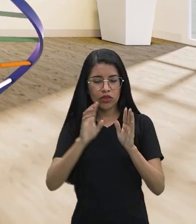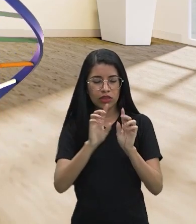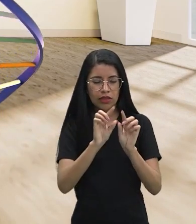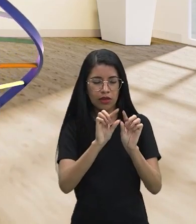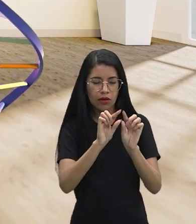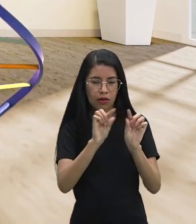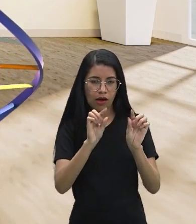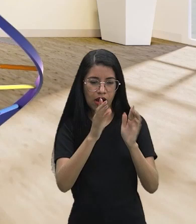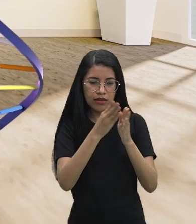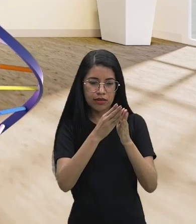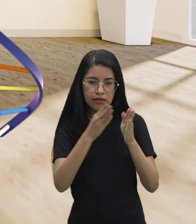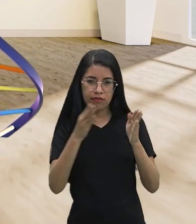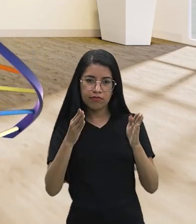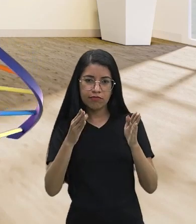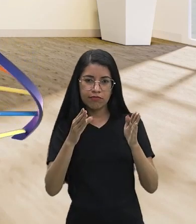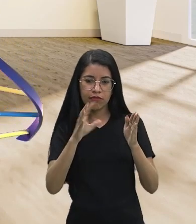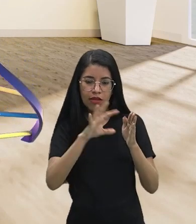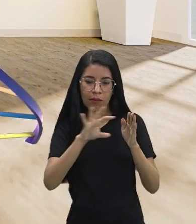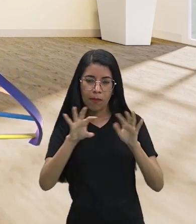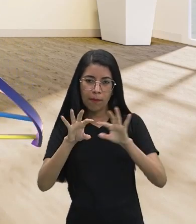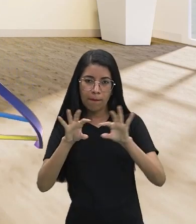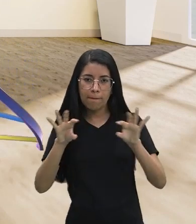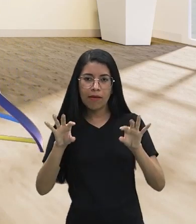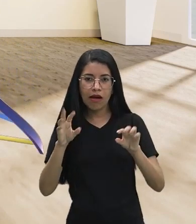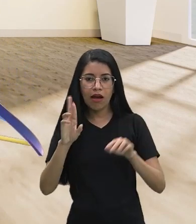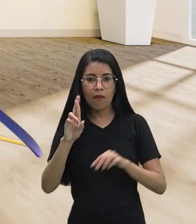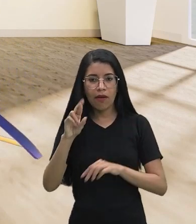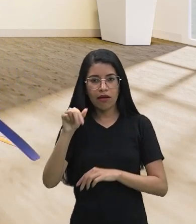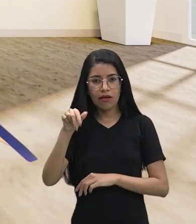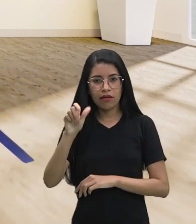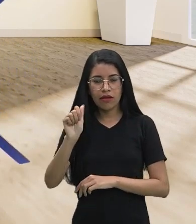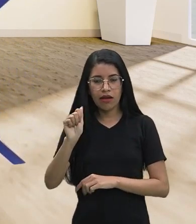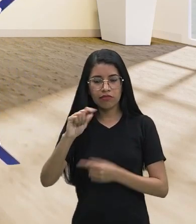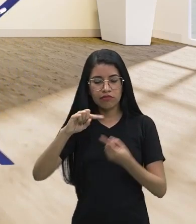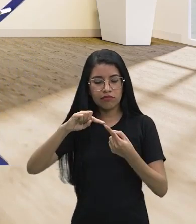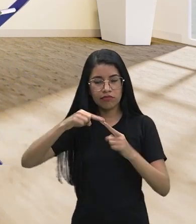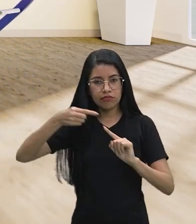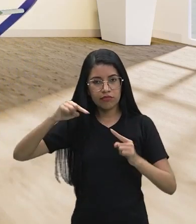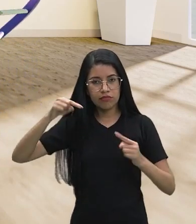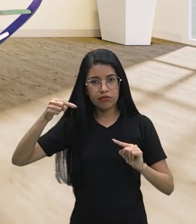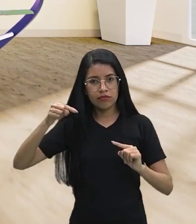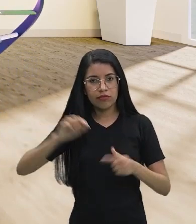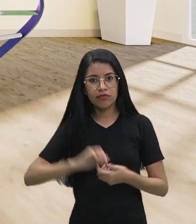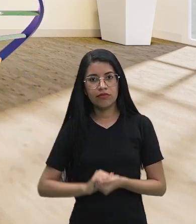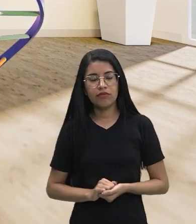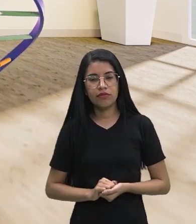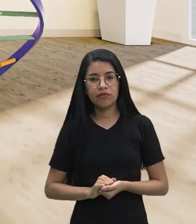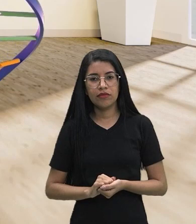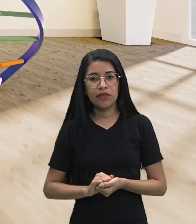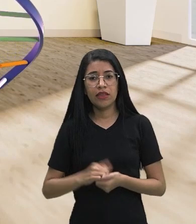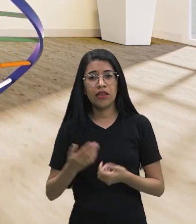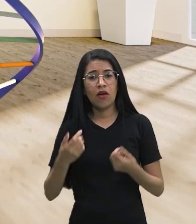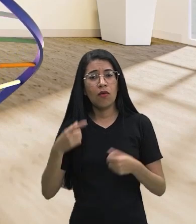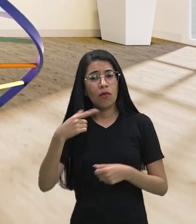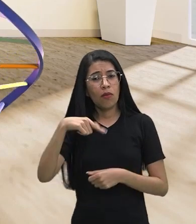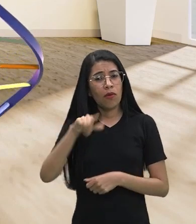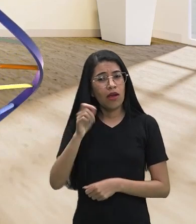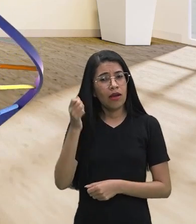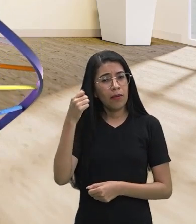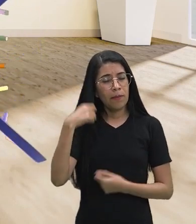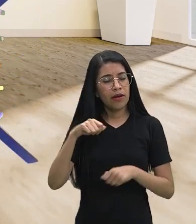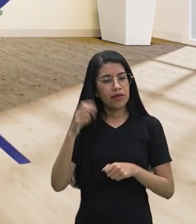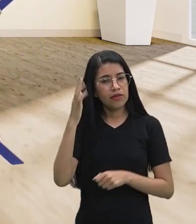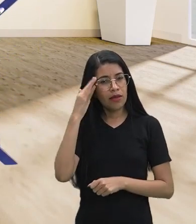do DNA e colocasse aqui, RNA. Tá? Então, assim, o que você tem que saber?